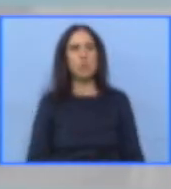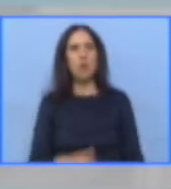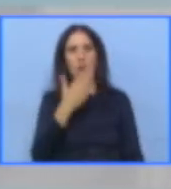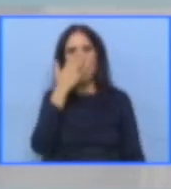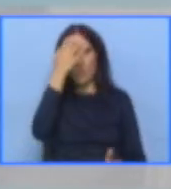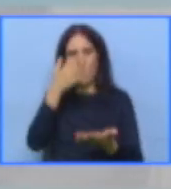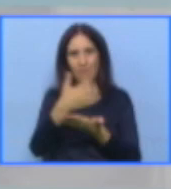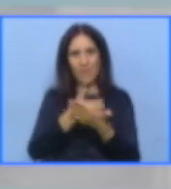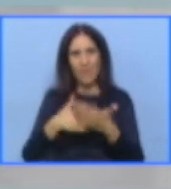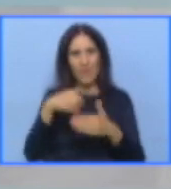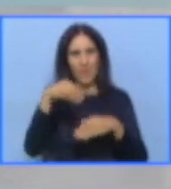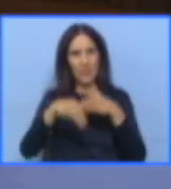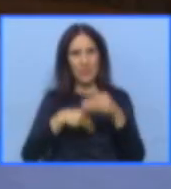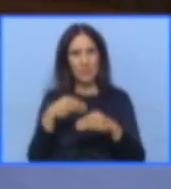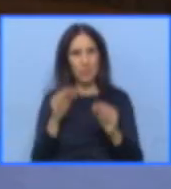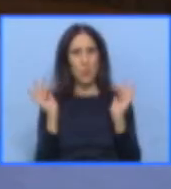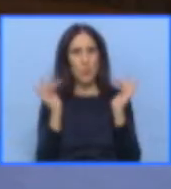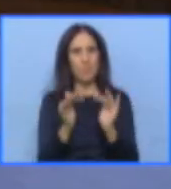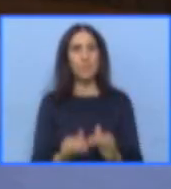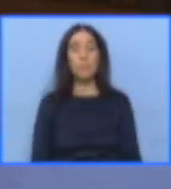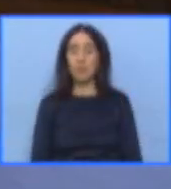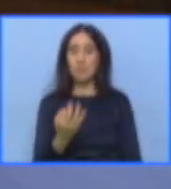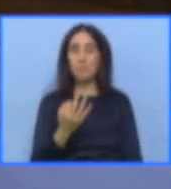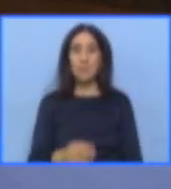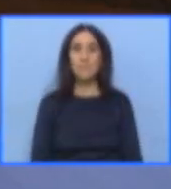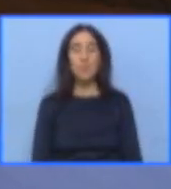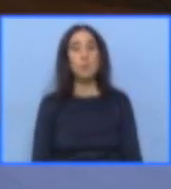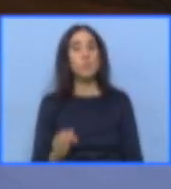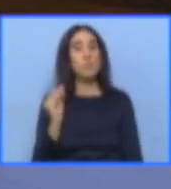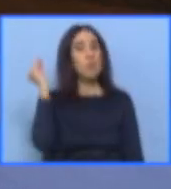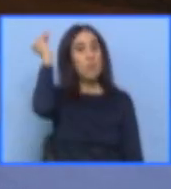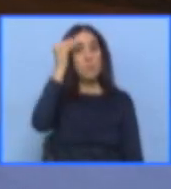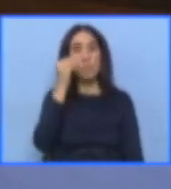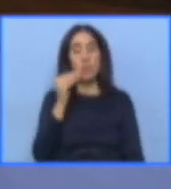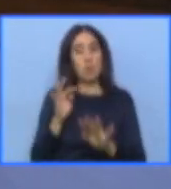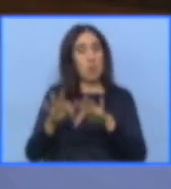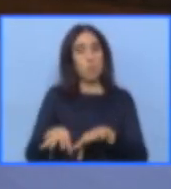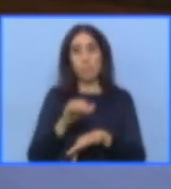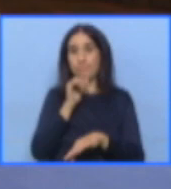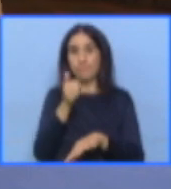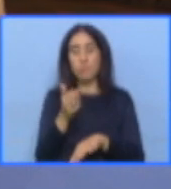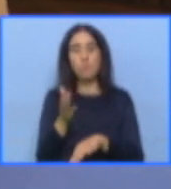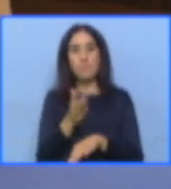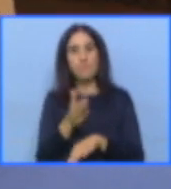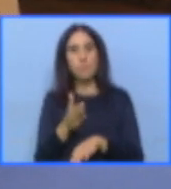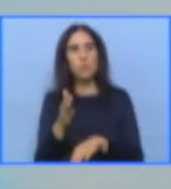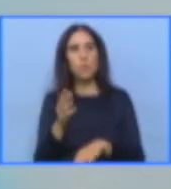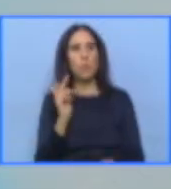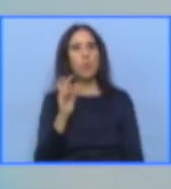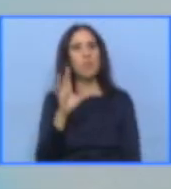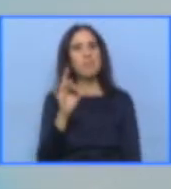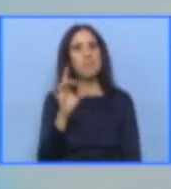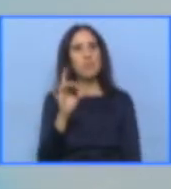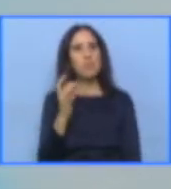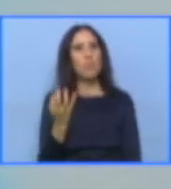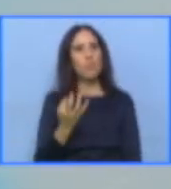tão maciça. Exatamente. E a República depois acabou, morreu. Porquê? Porque foi um período de 16 anos em que